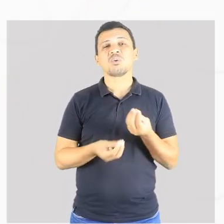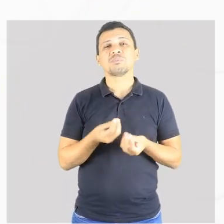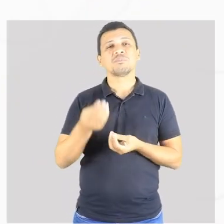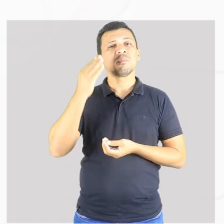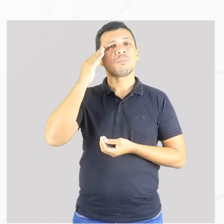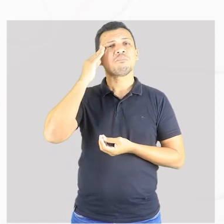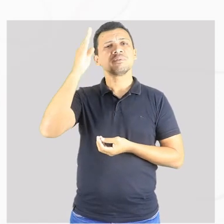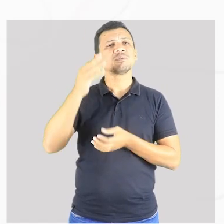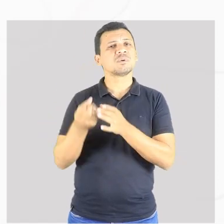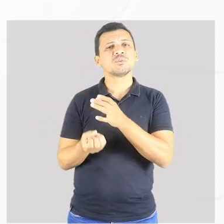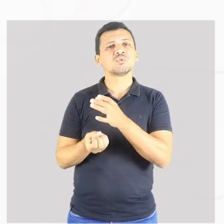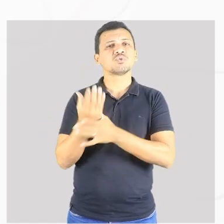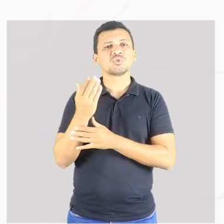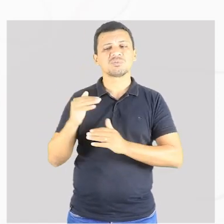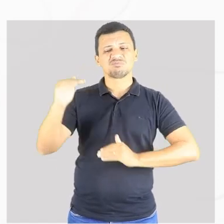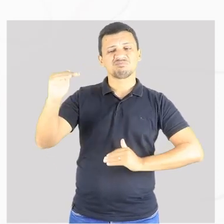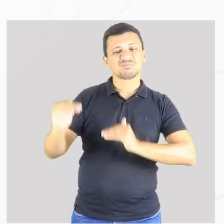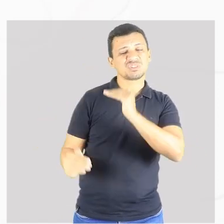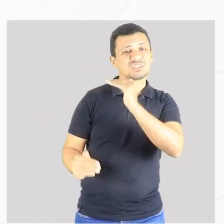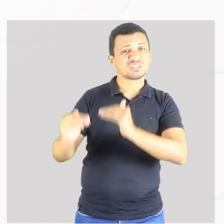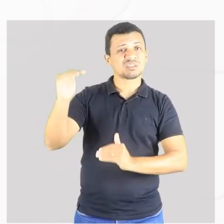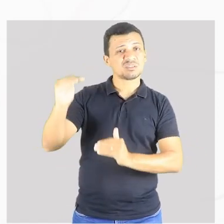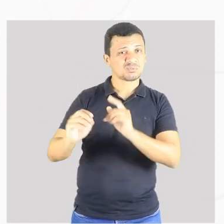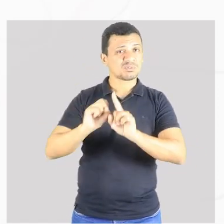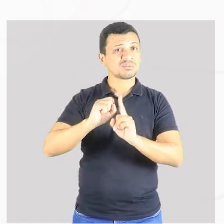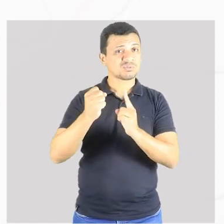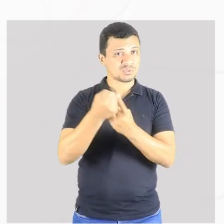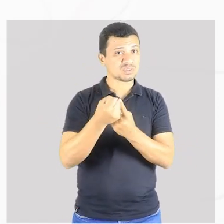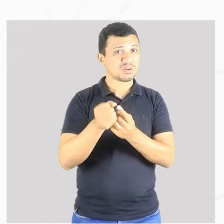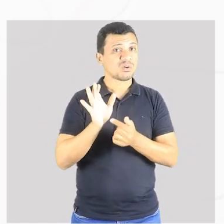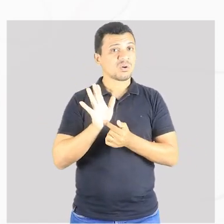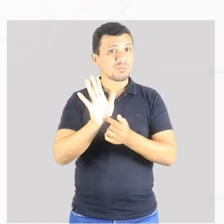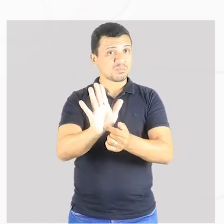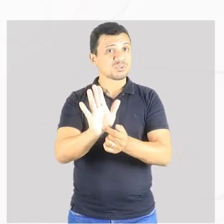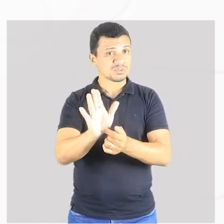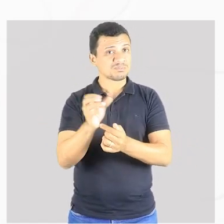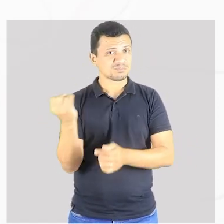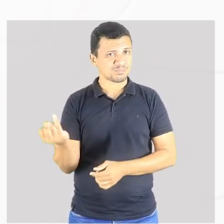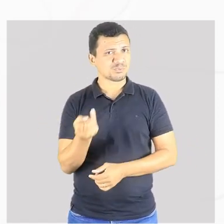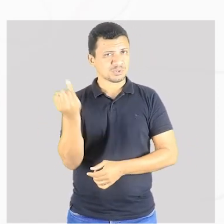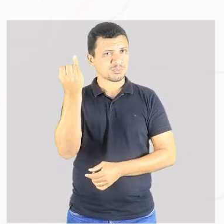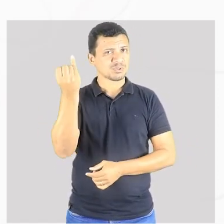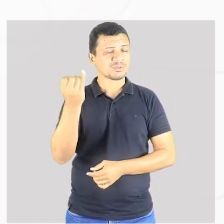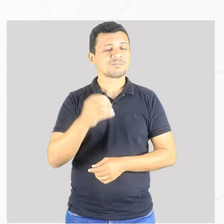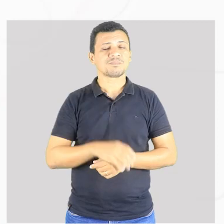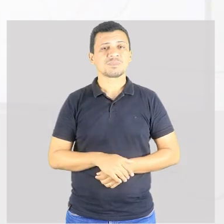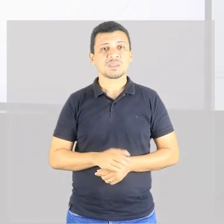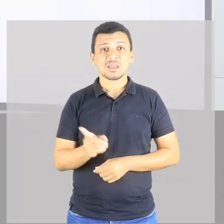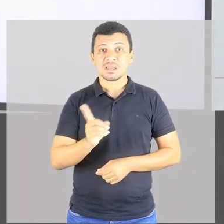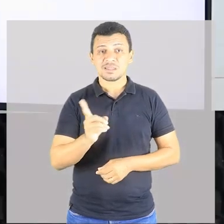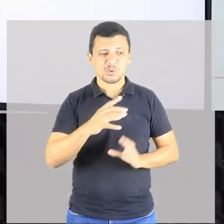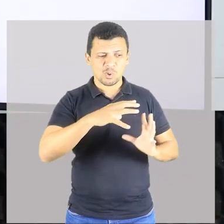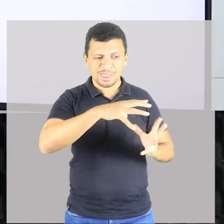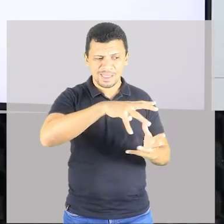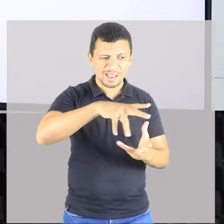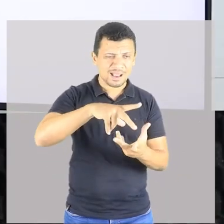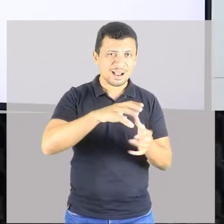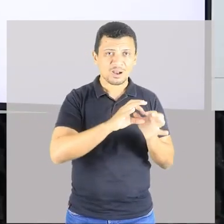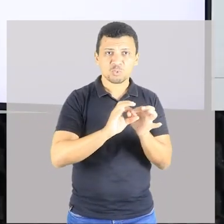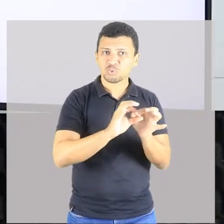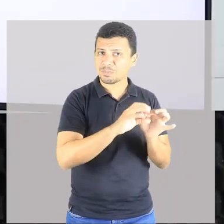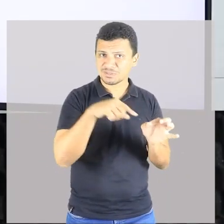Principalmente com o advento da desigualdade social, e aí eu quero frisar um elemento muito importante contigo. Não é a globalização